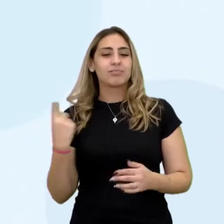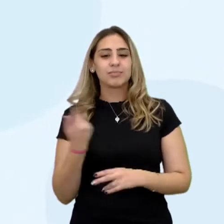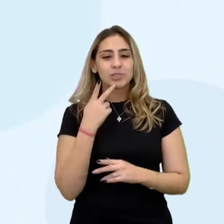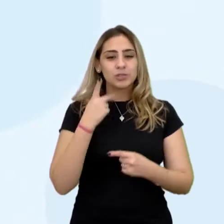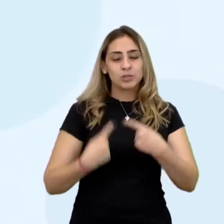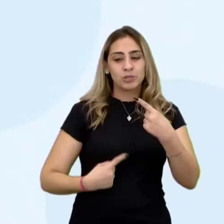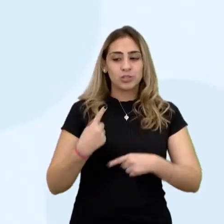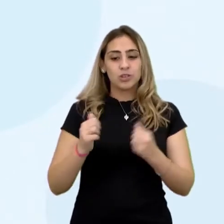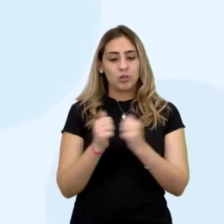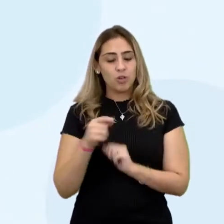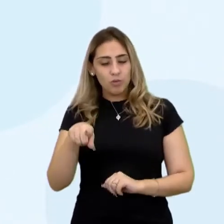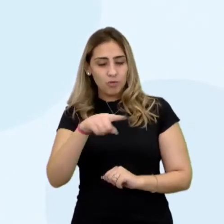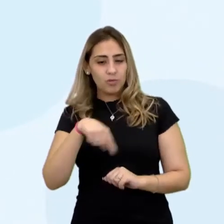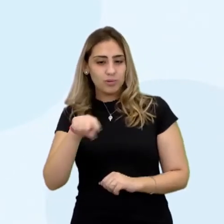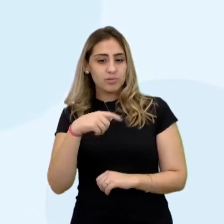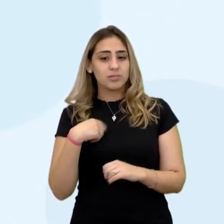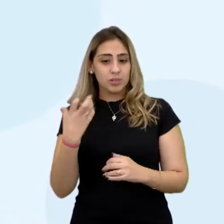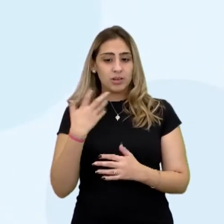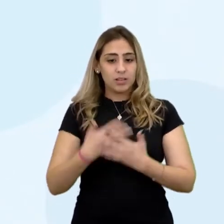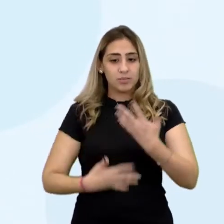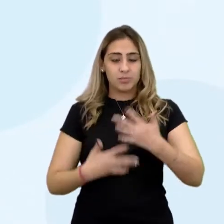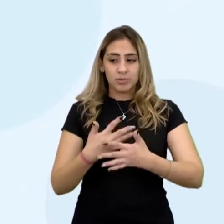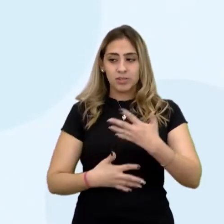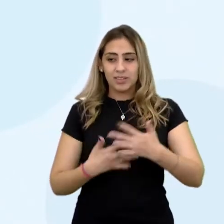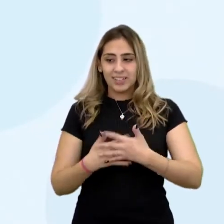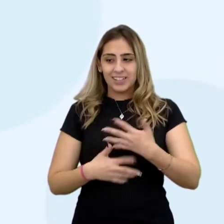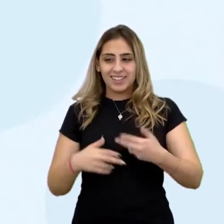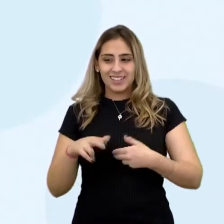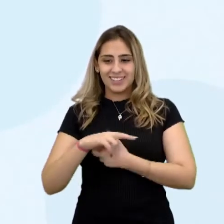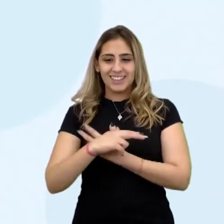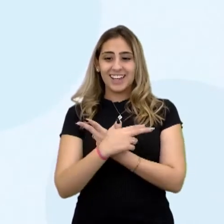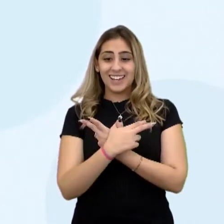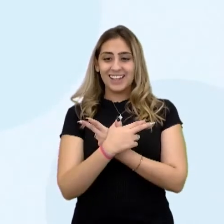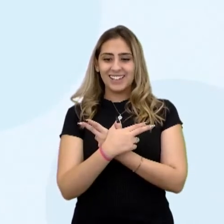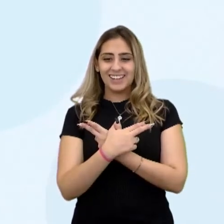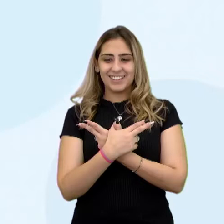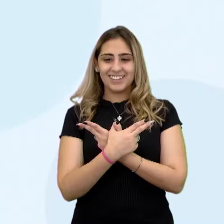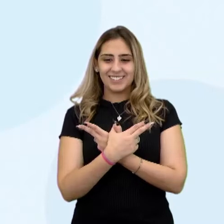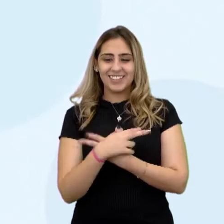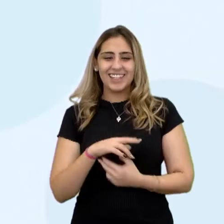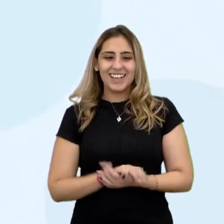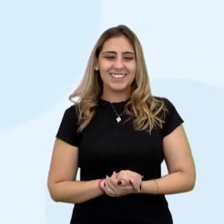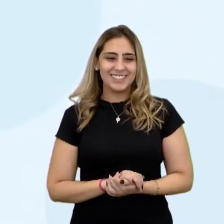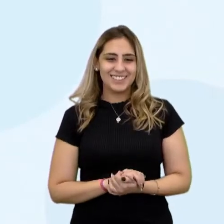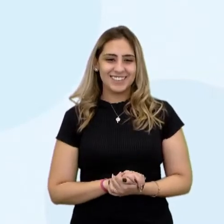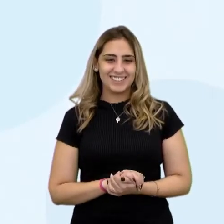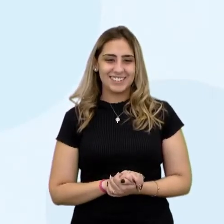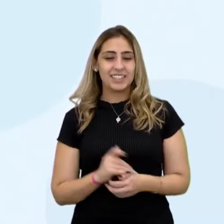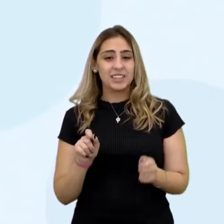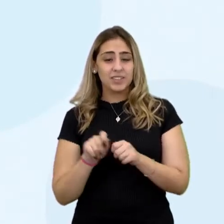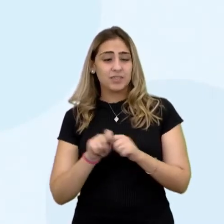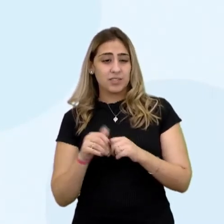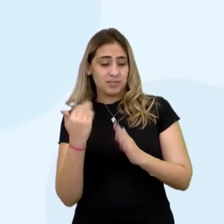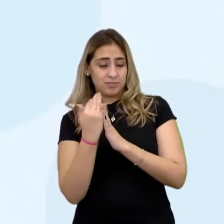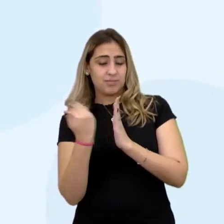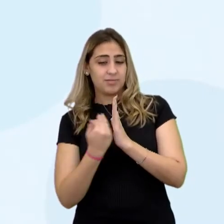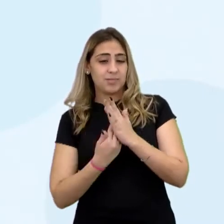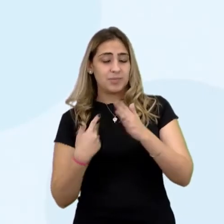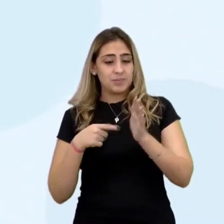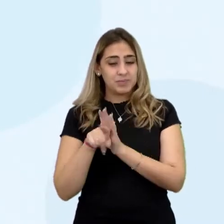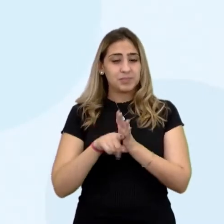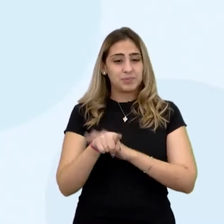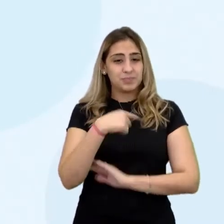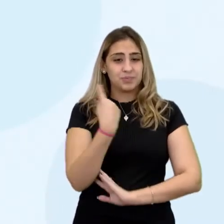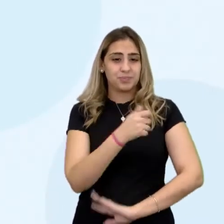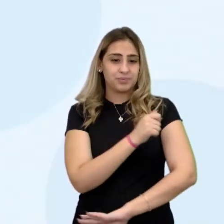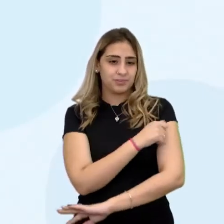com vocês. E eu quero interação no chat, hein? Com o professor Giba. Antes, vamos fazer uma enquete com os nossos estudantes? Bacana, vamos né?